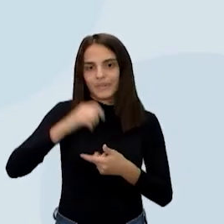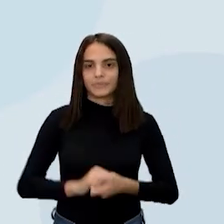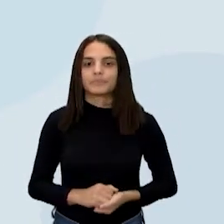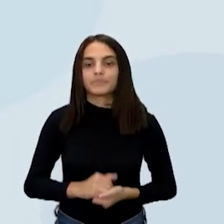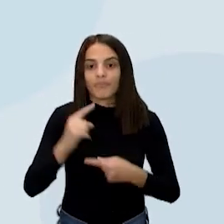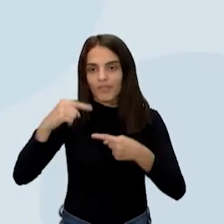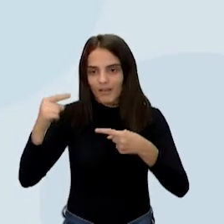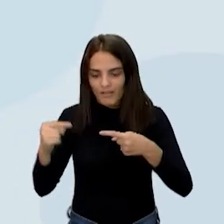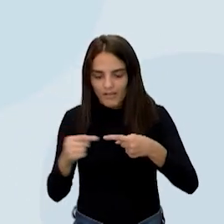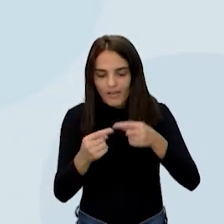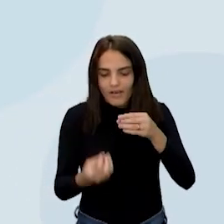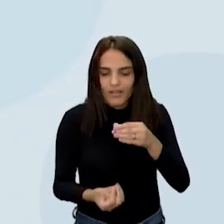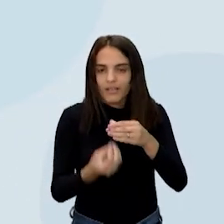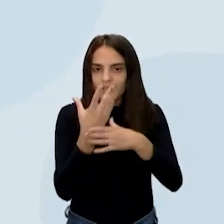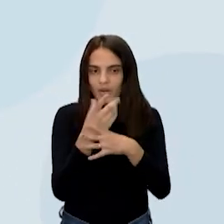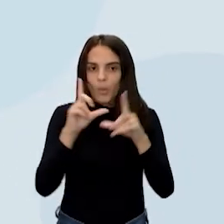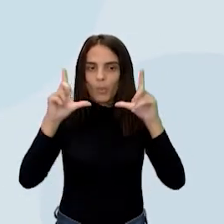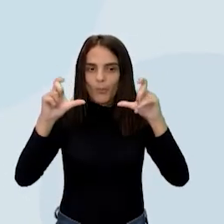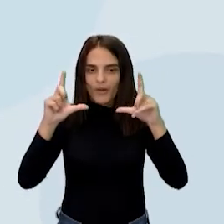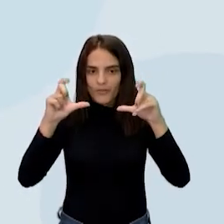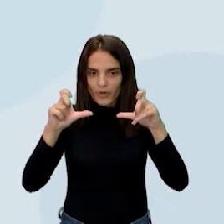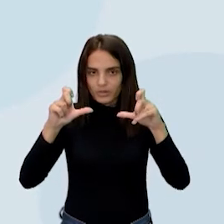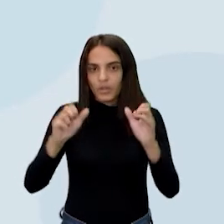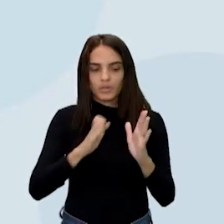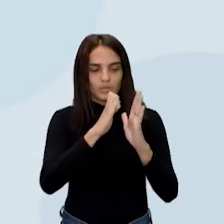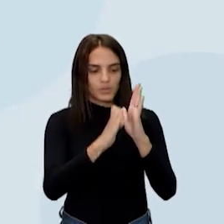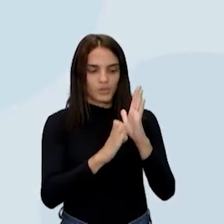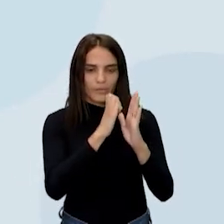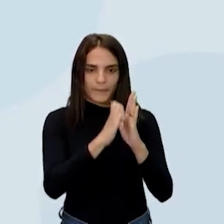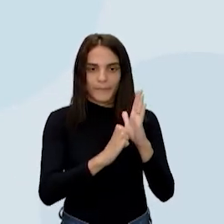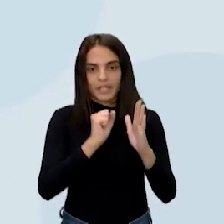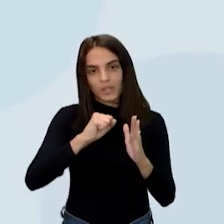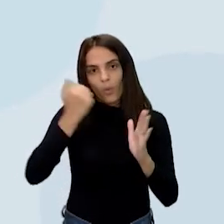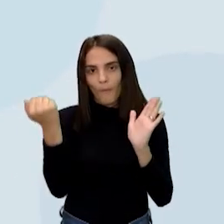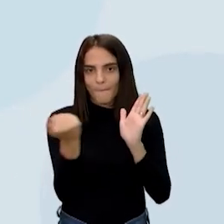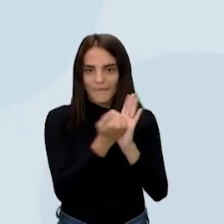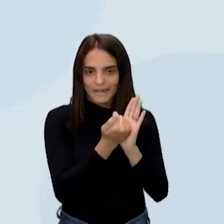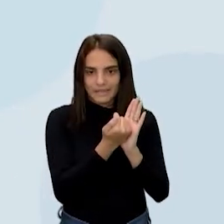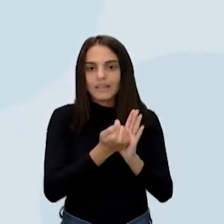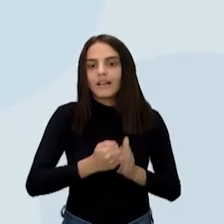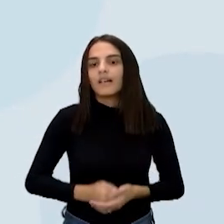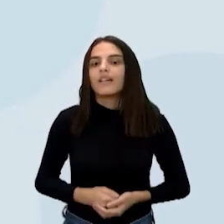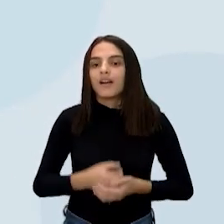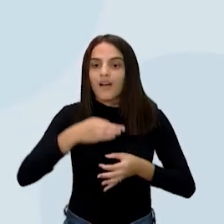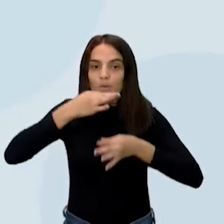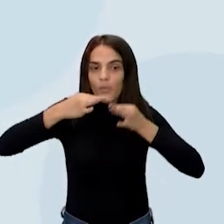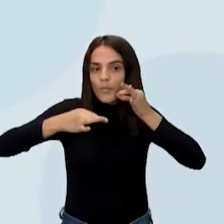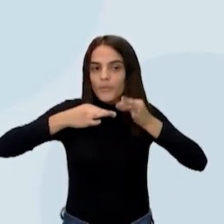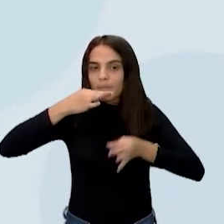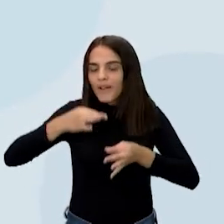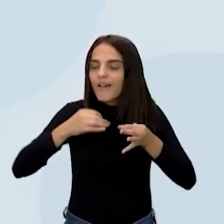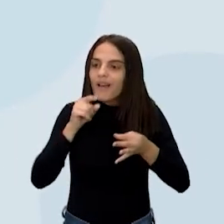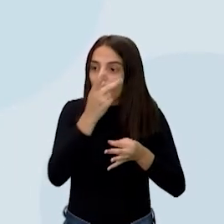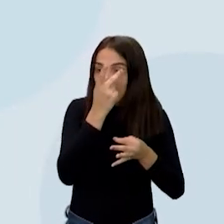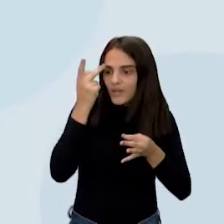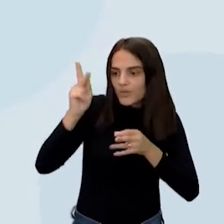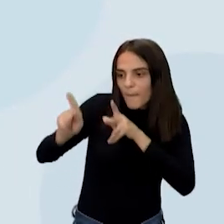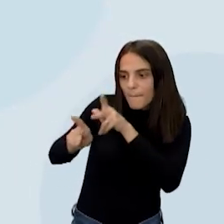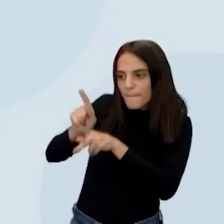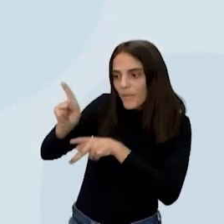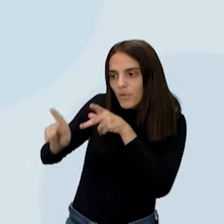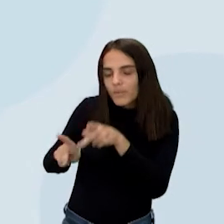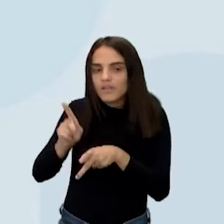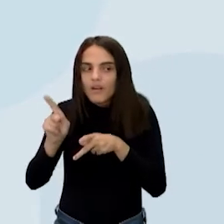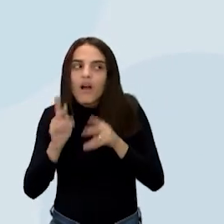objetivo, cria-se uma imagem favorável de uma empresa ou marca, utilizando argumentos para convencer o público,